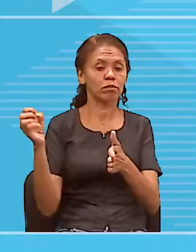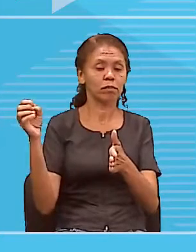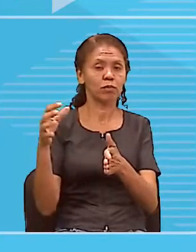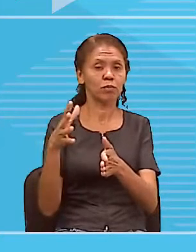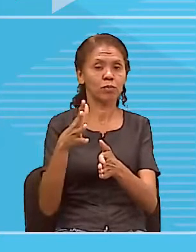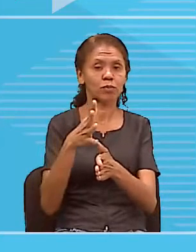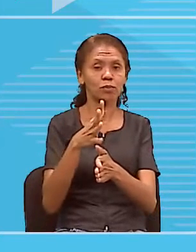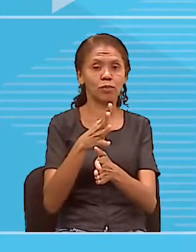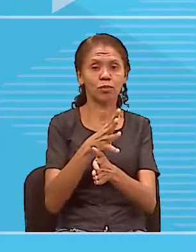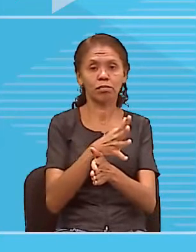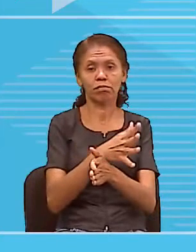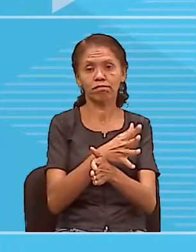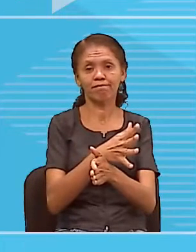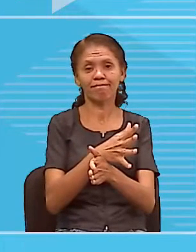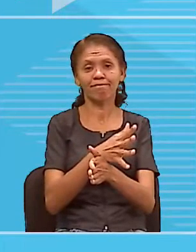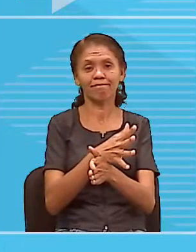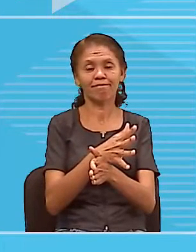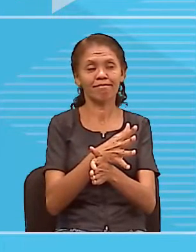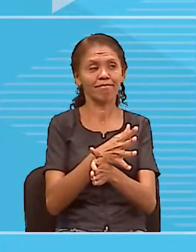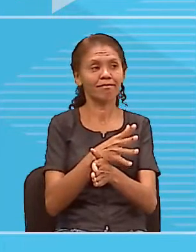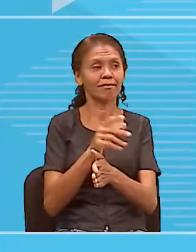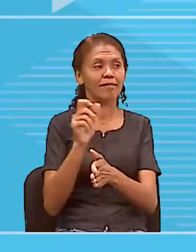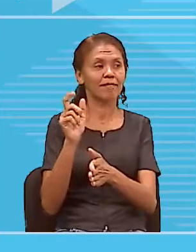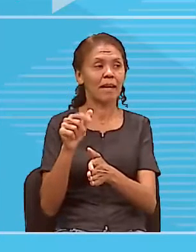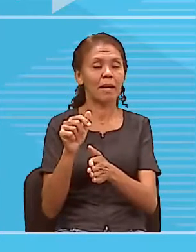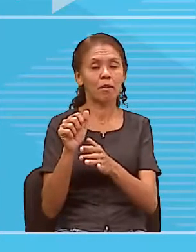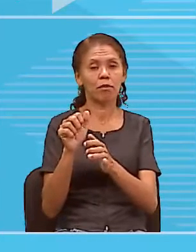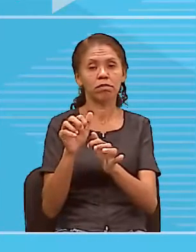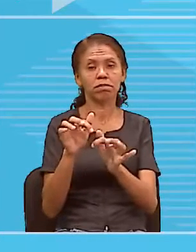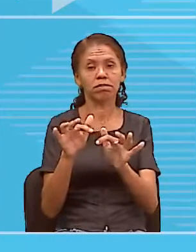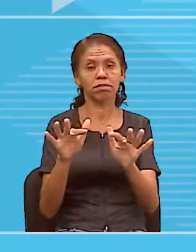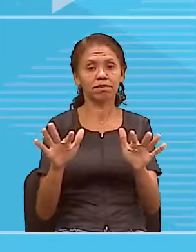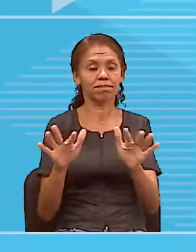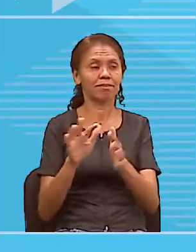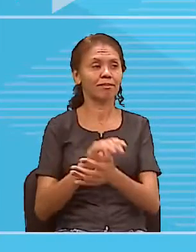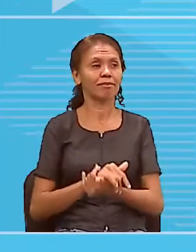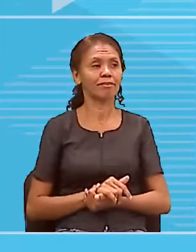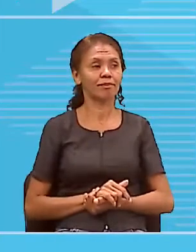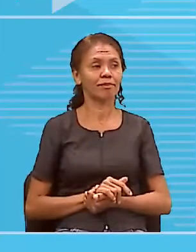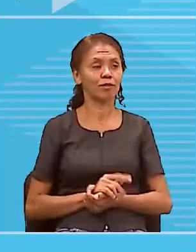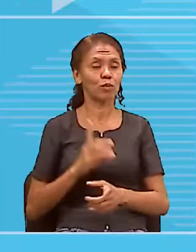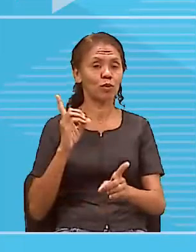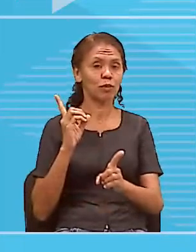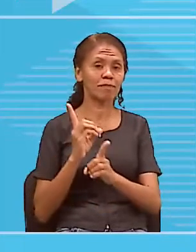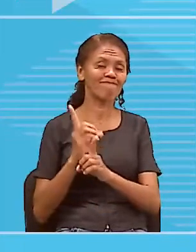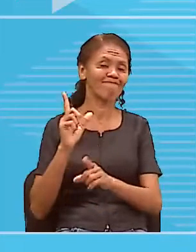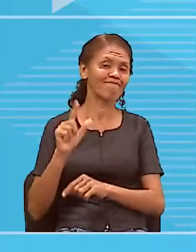então foi o que conseguiram descobrir depois